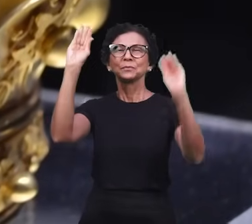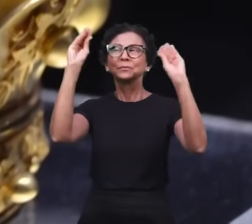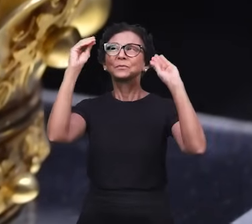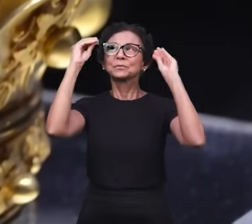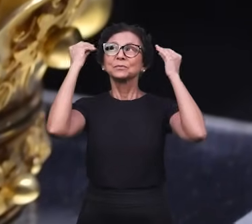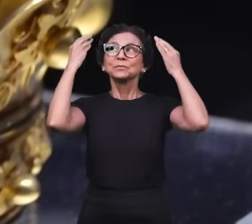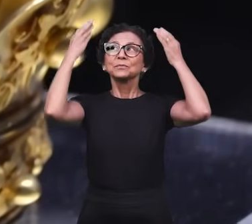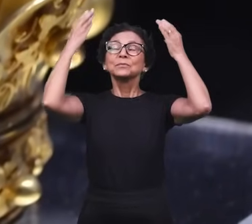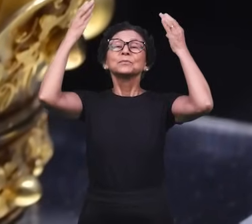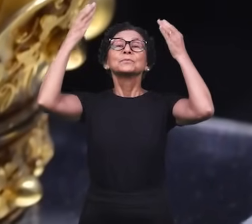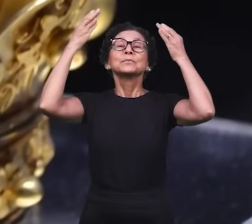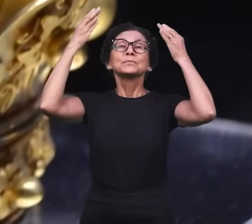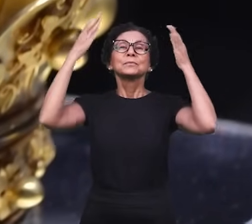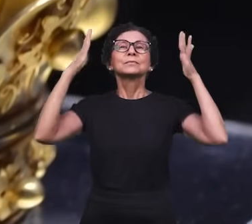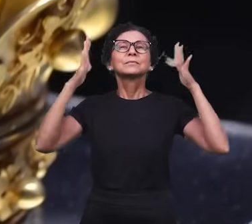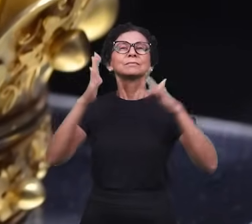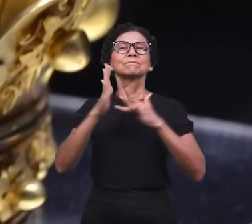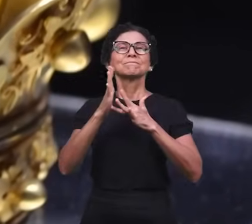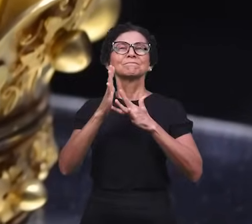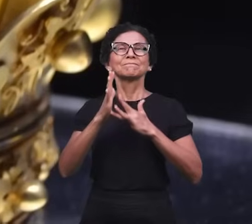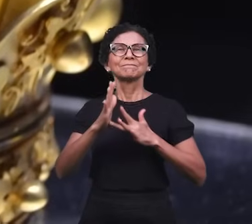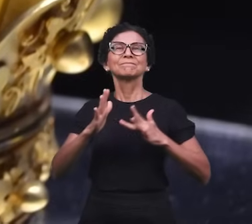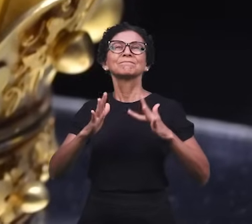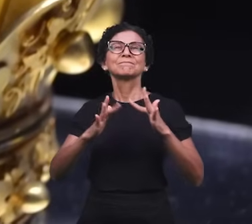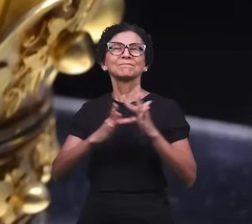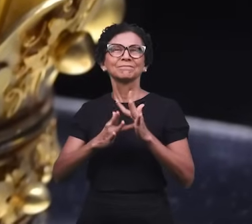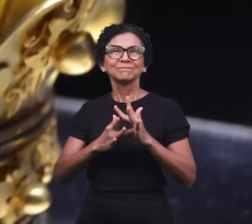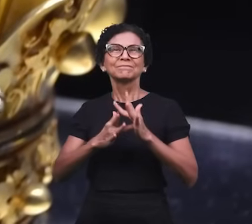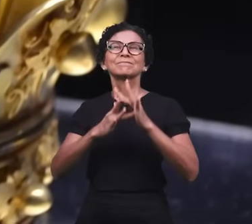o meu Jesus